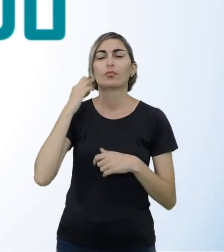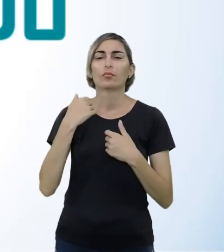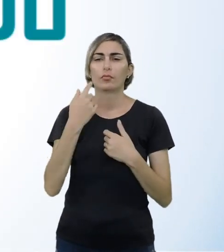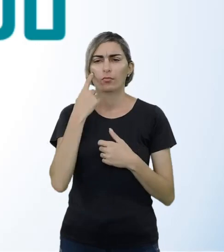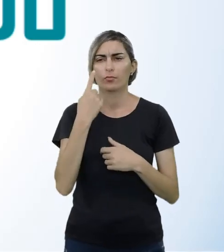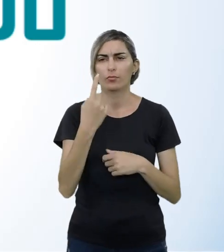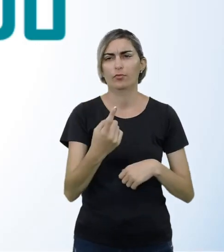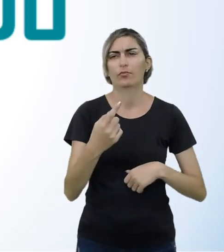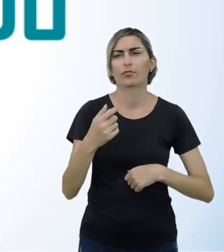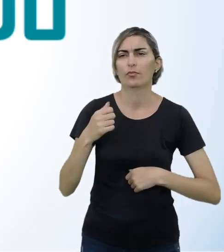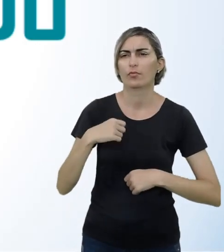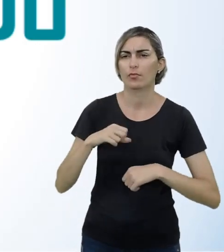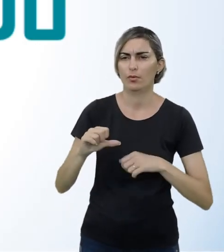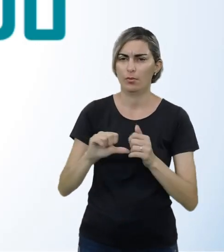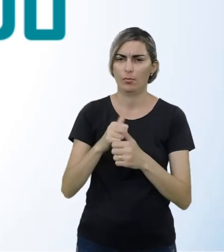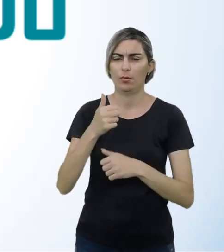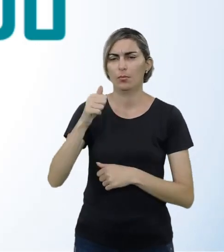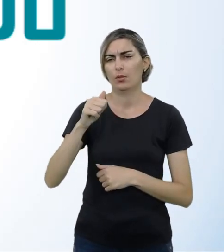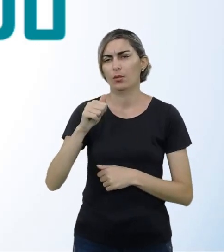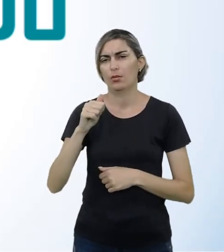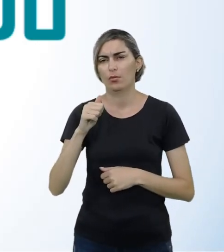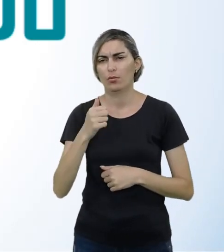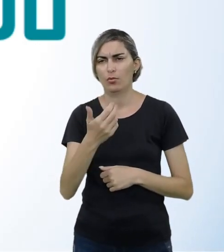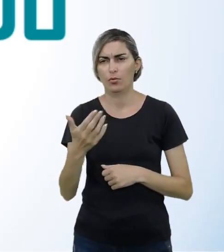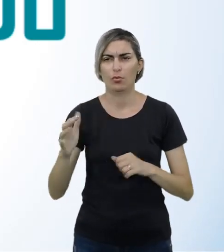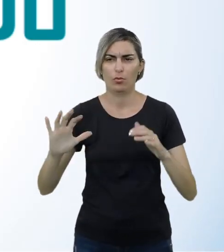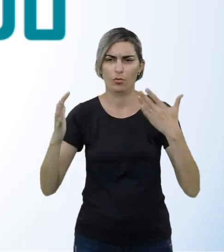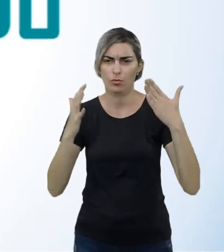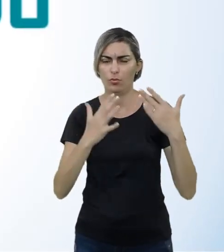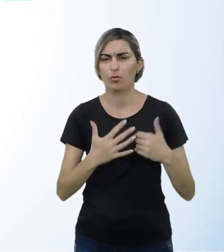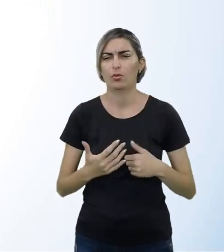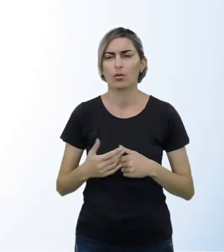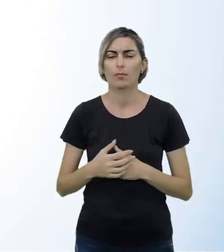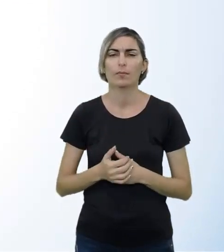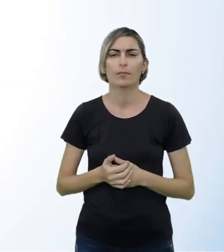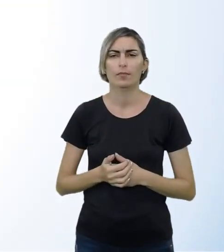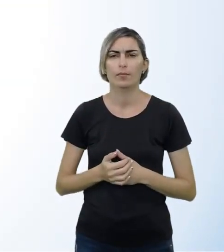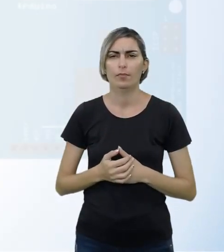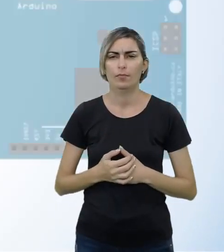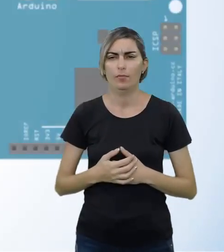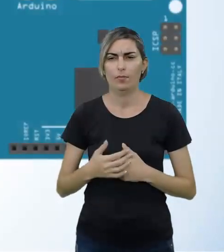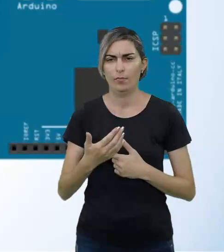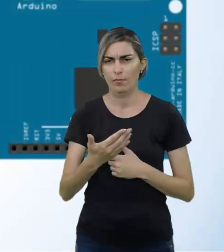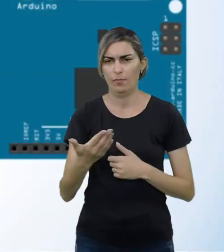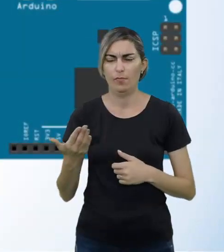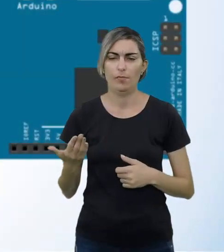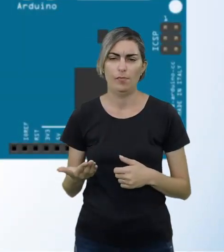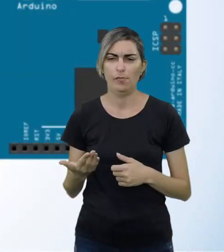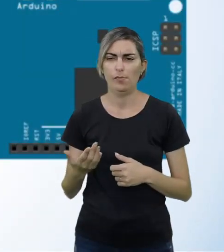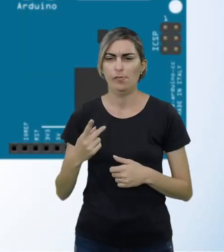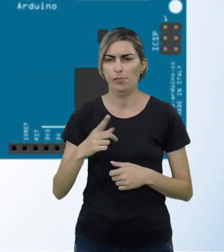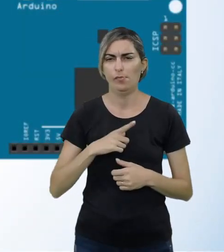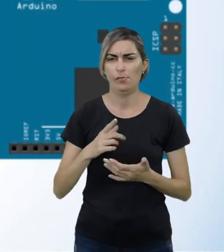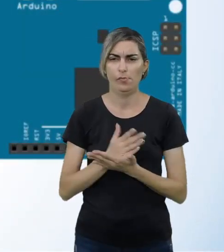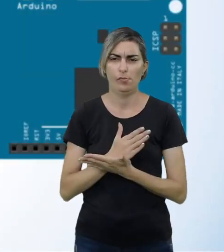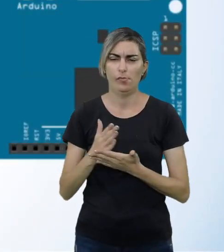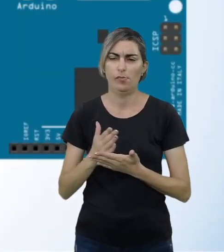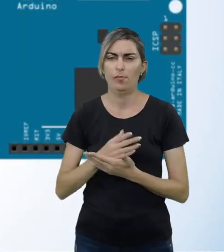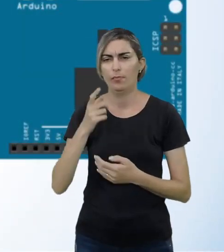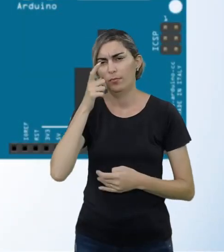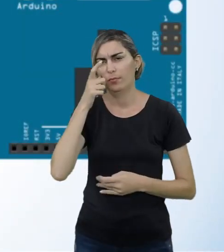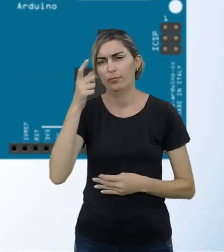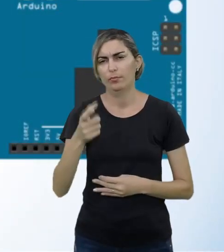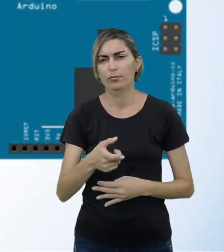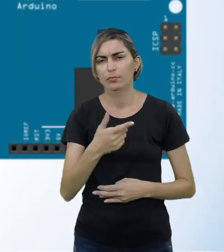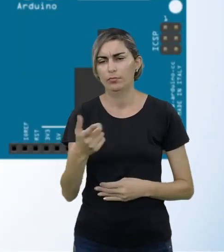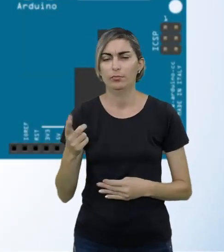O Arduino Leonardo foi um dos primeiros Arduino, tá? Ele homenageou o Leonardo da Vinci e ele tem algumas características